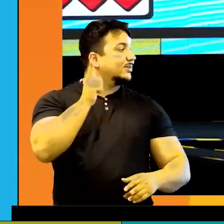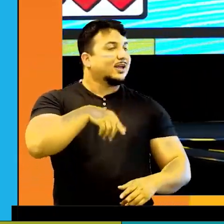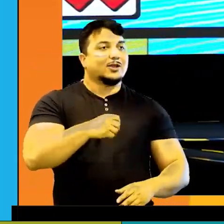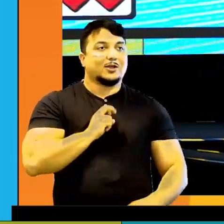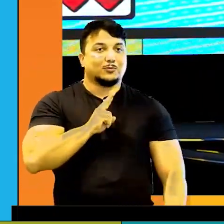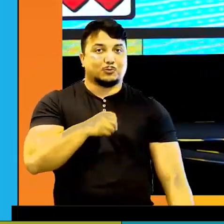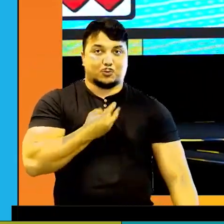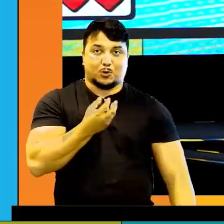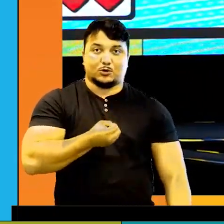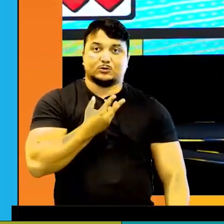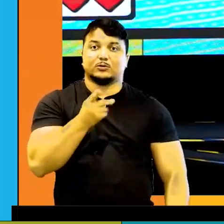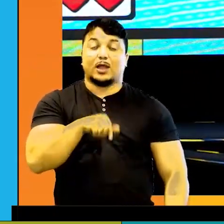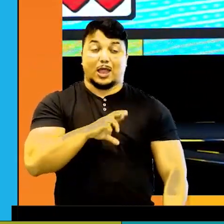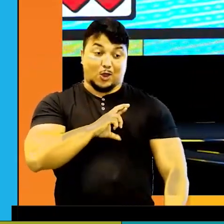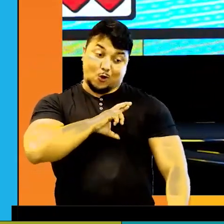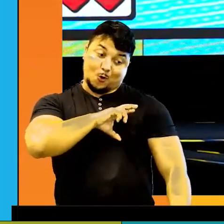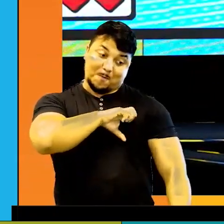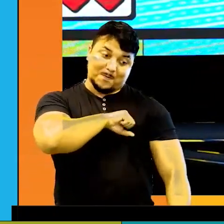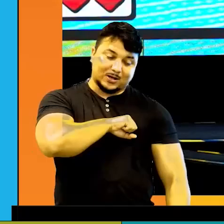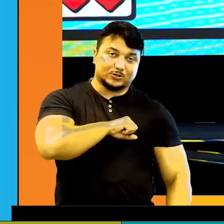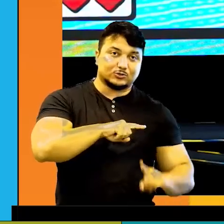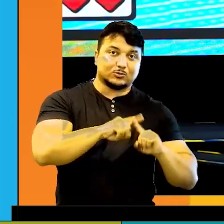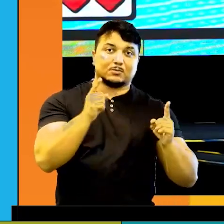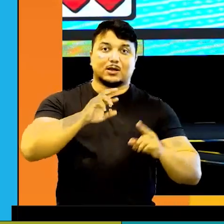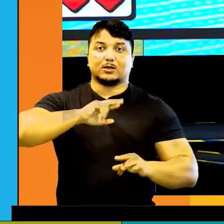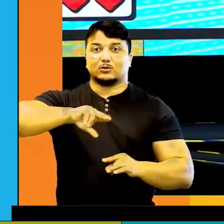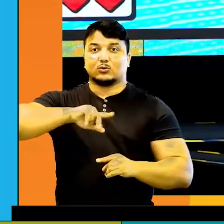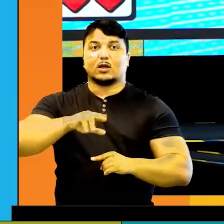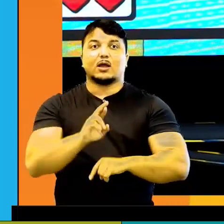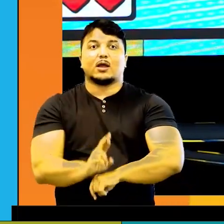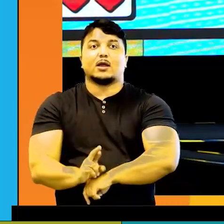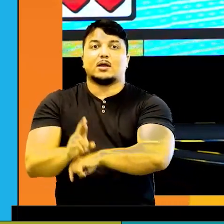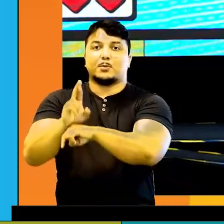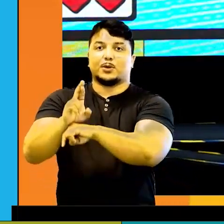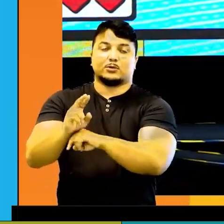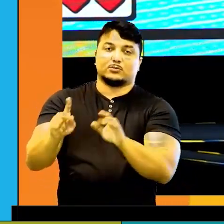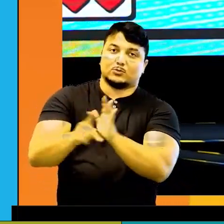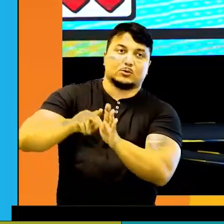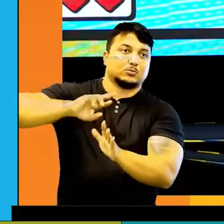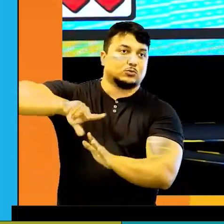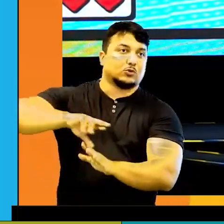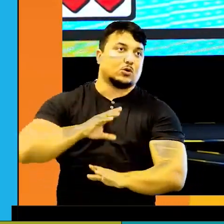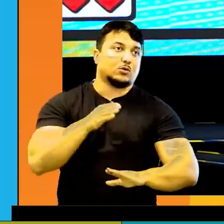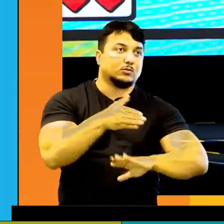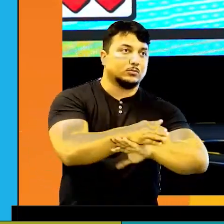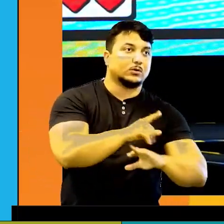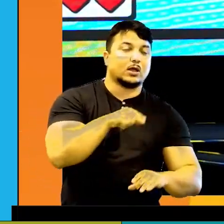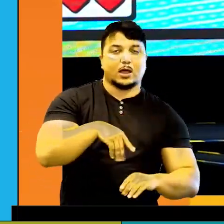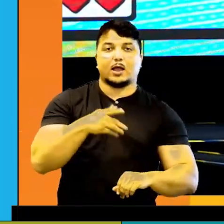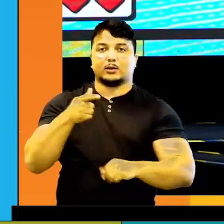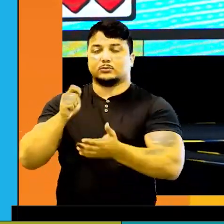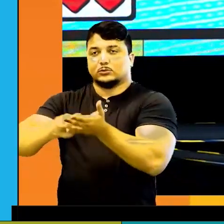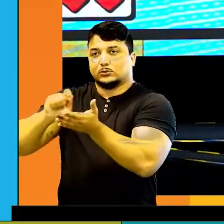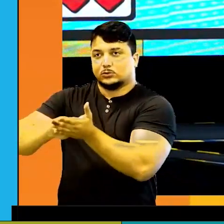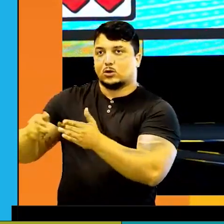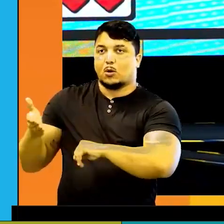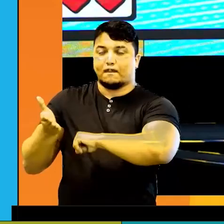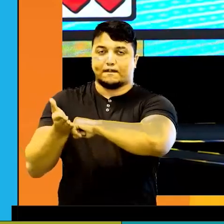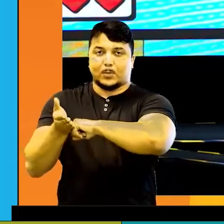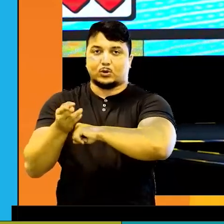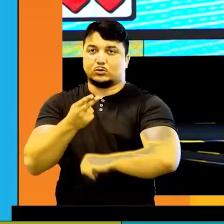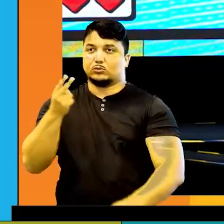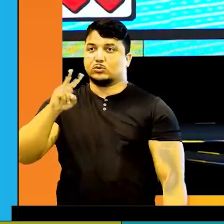lindo poema romântico, mas não de um representante do romantismo, de um escritor modernista, que ele se